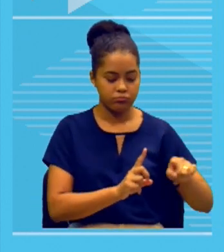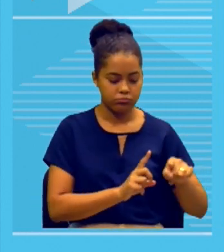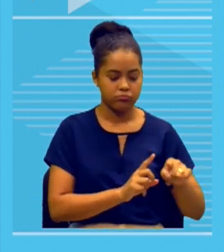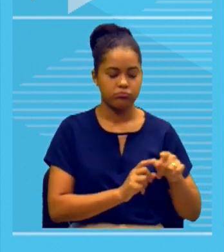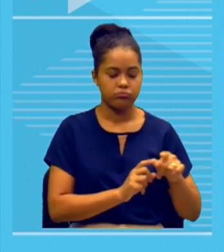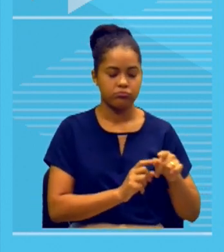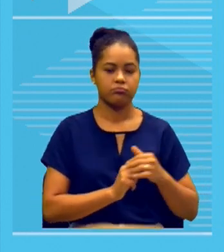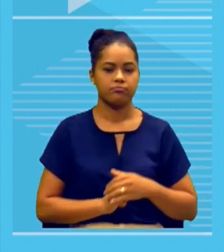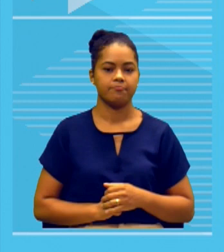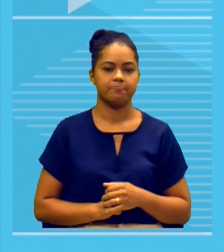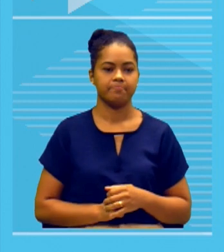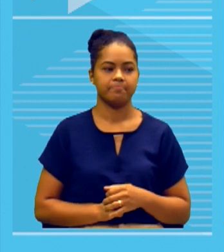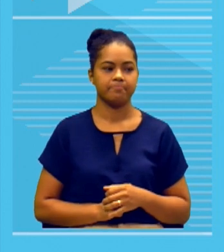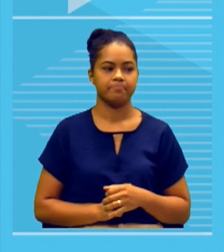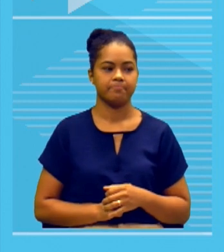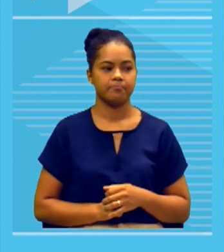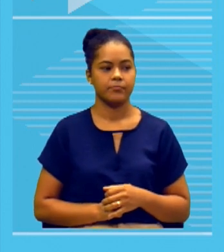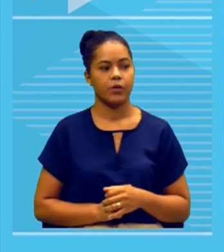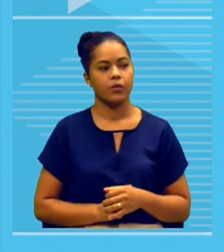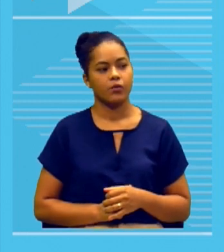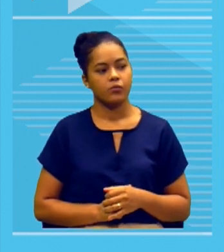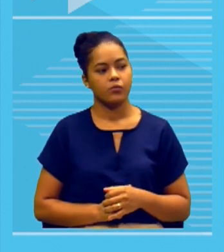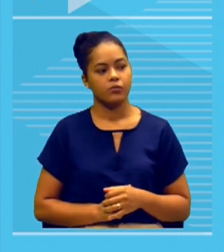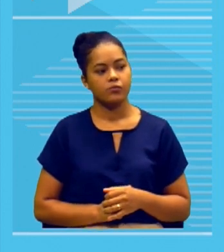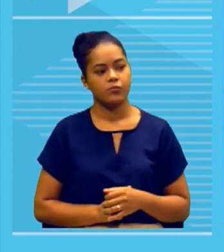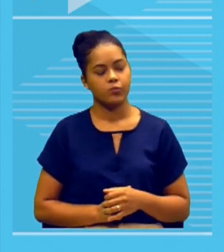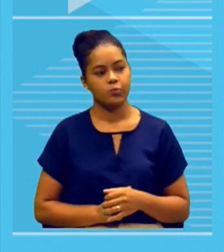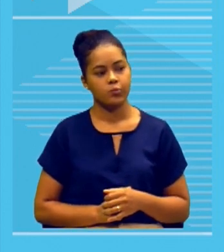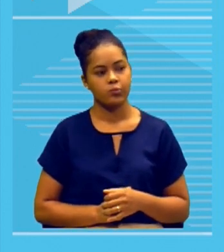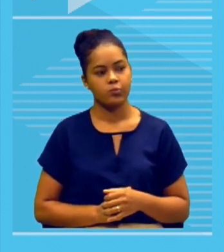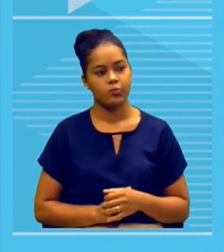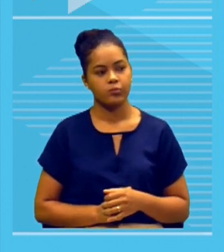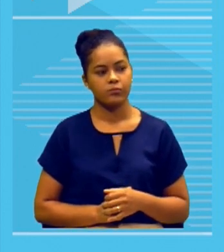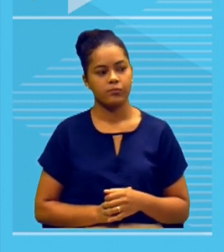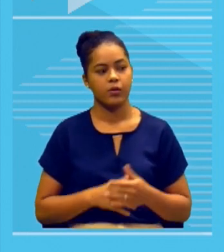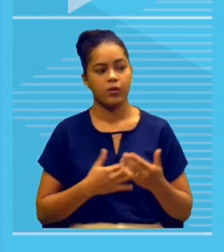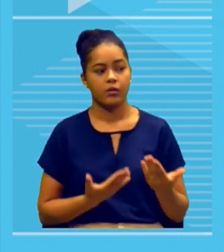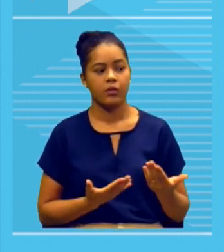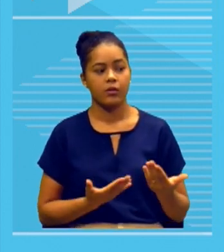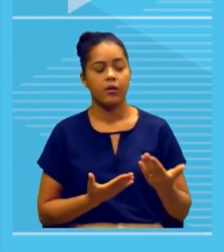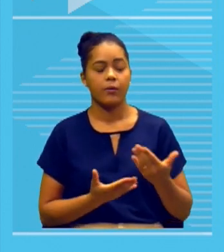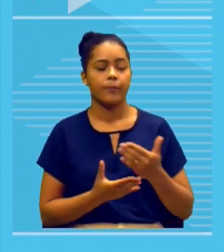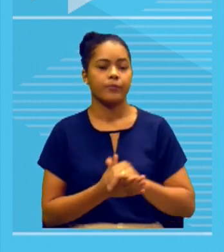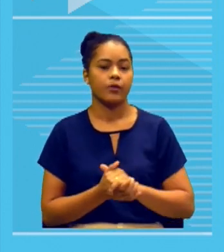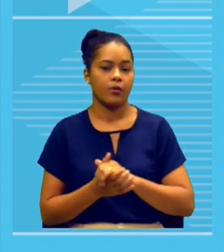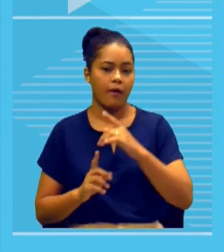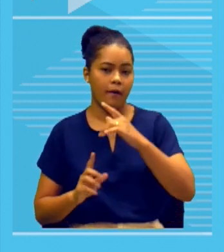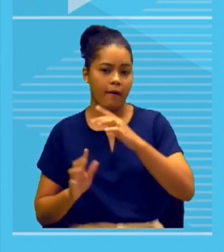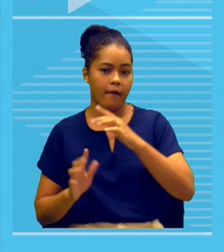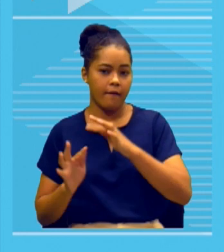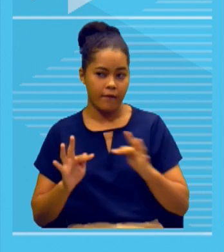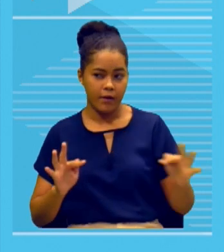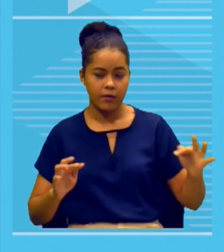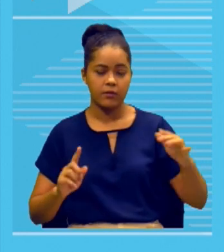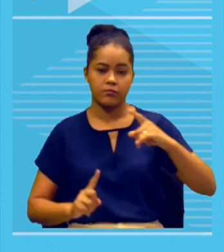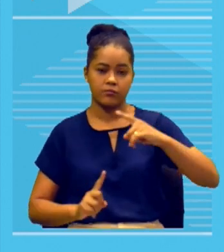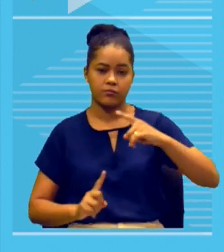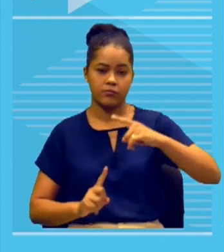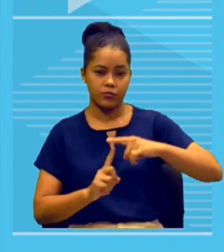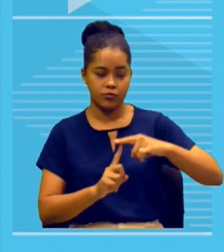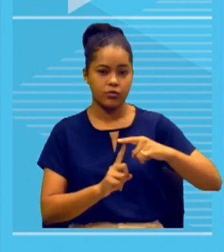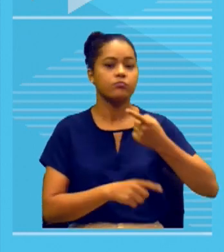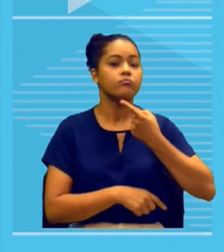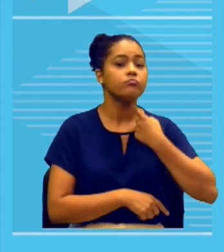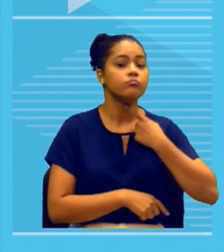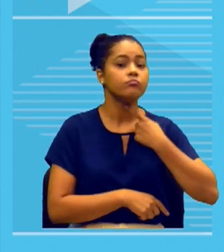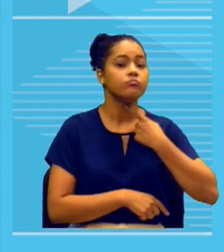é ver uma optativa Deus te acompanhe Deus te guie